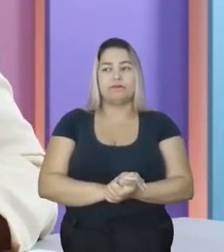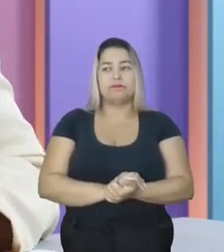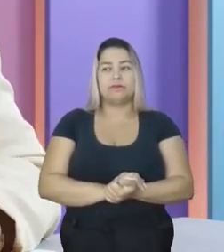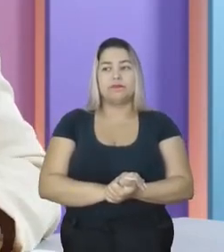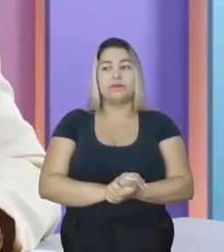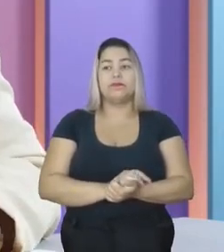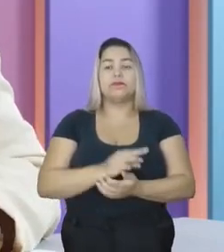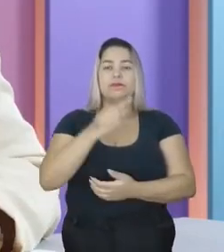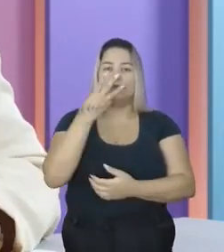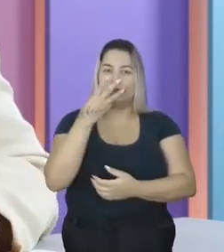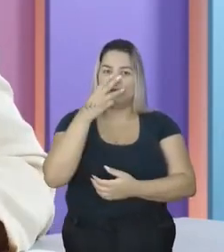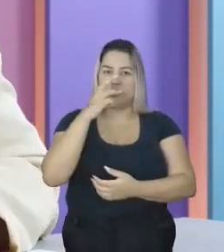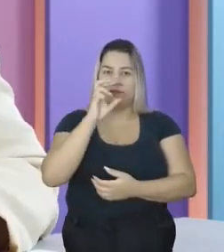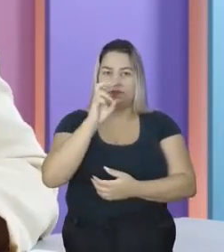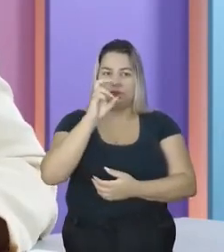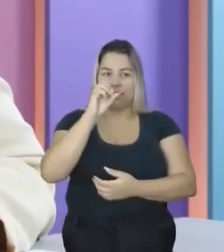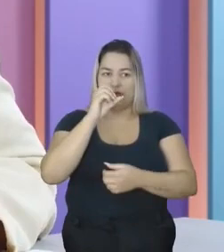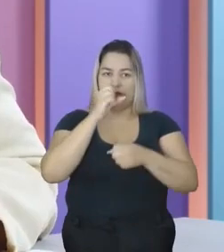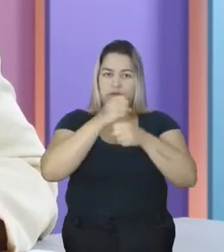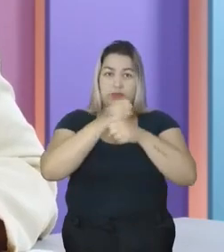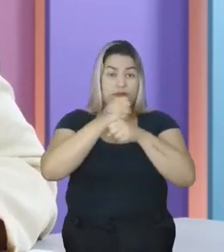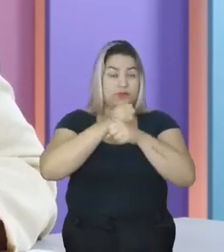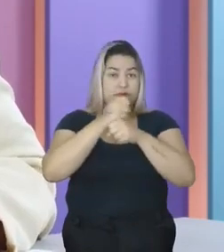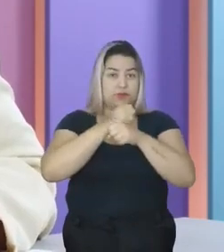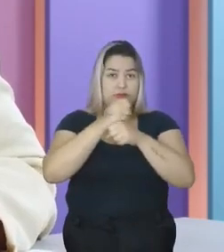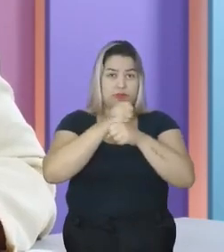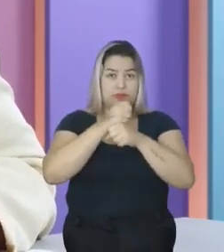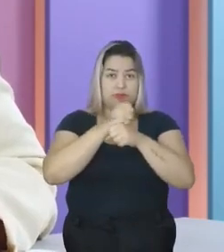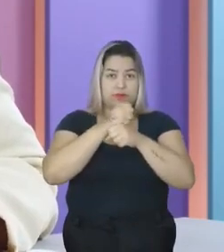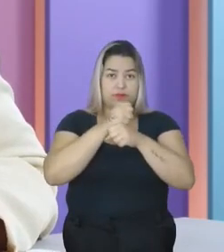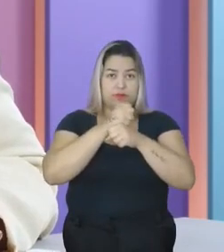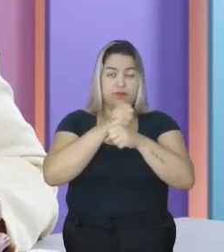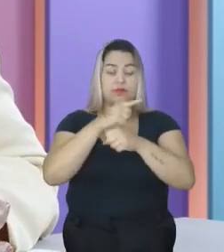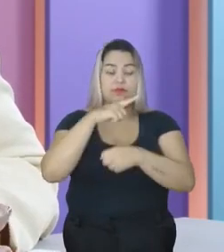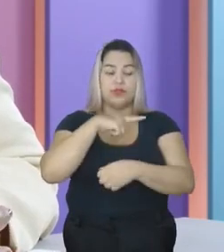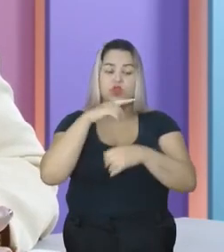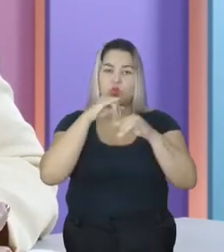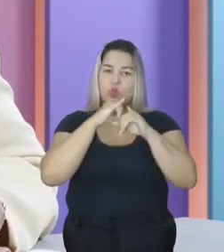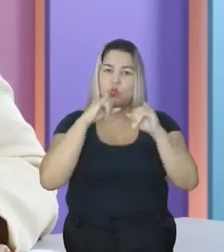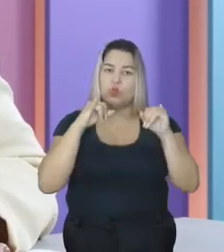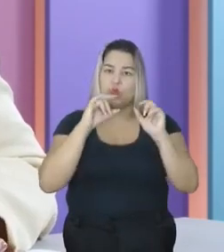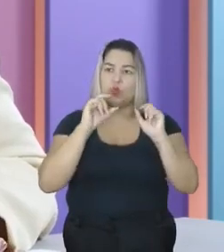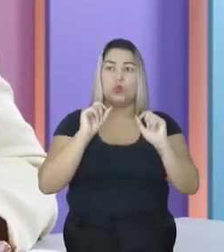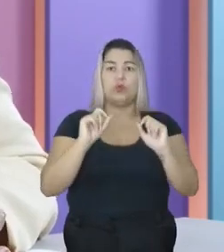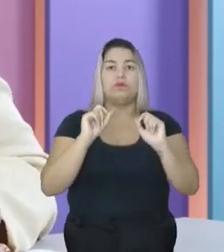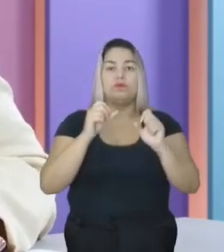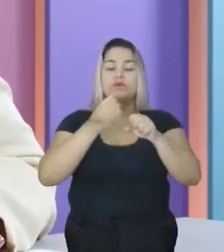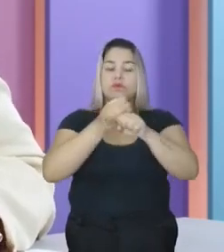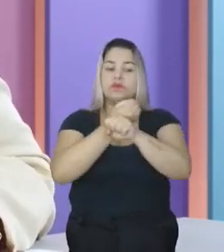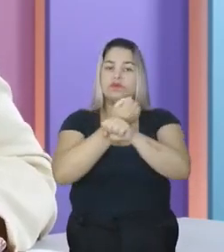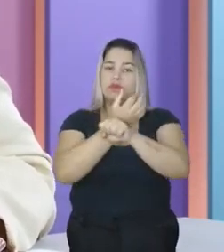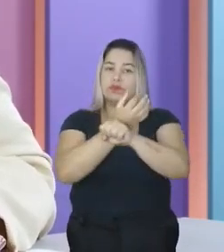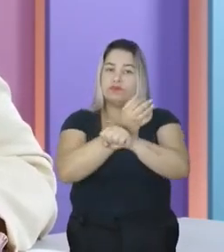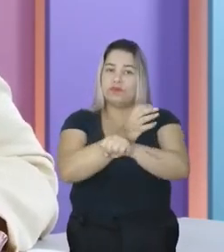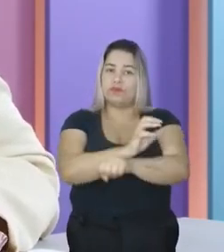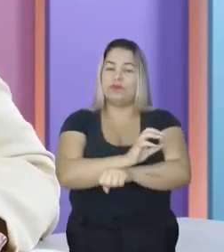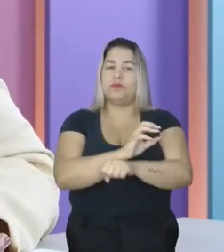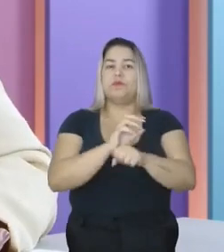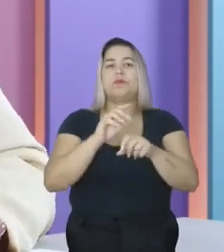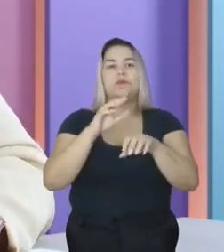nesses 350 anos, se tem notícia que foi o modo de escravização